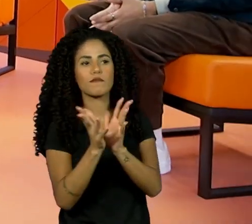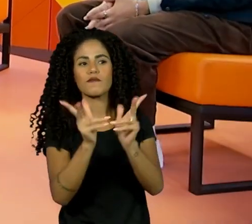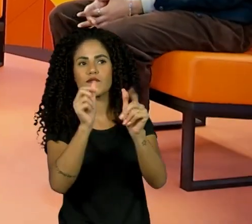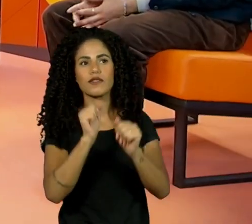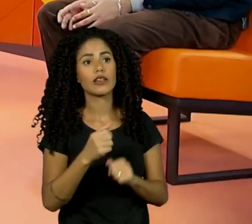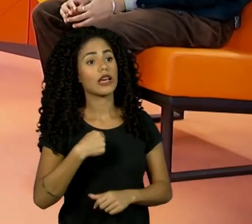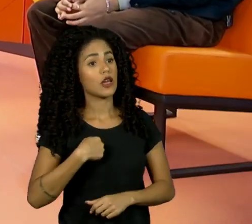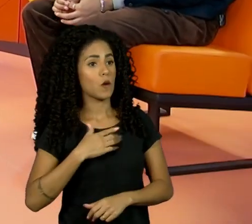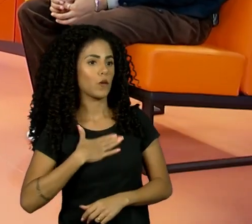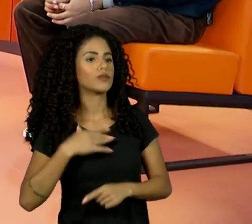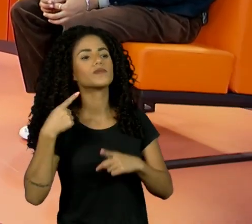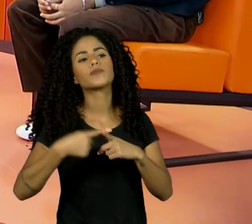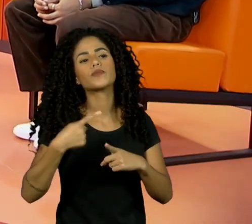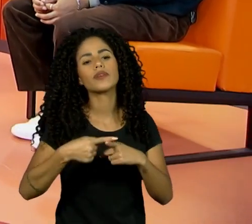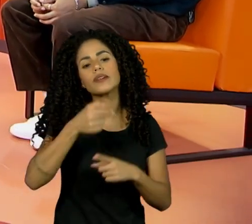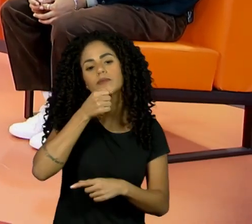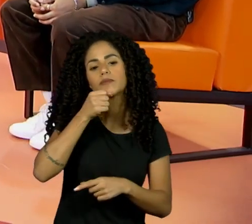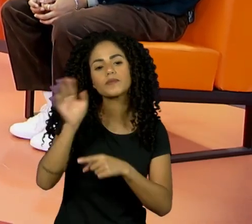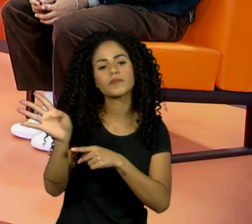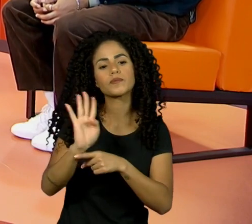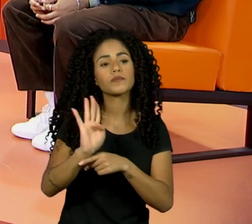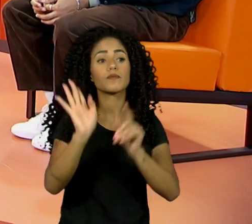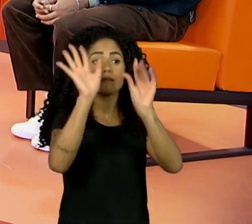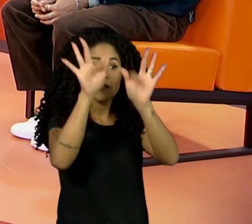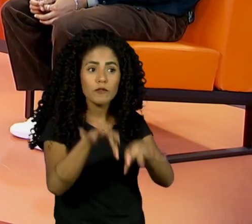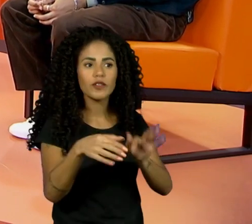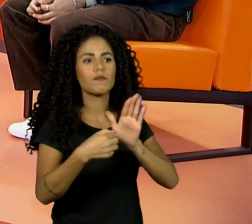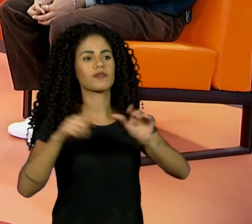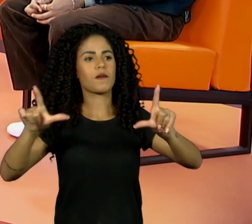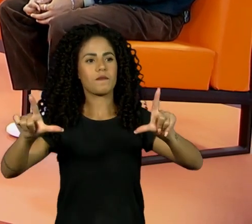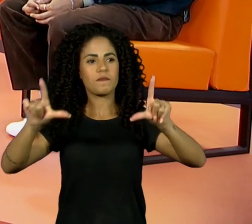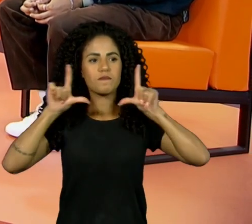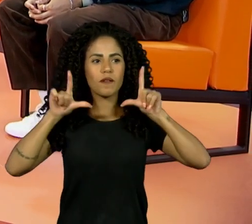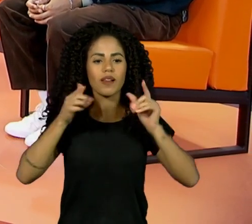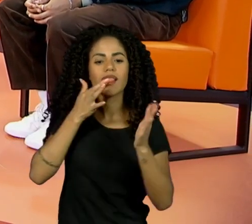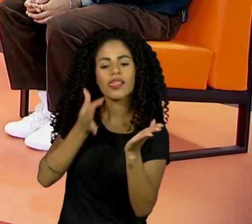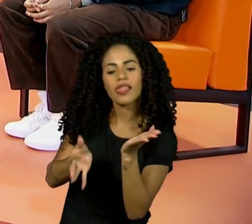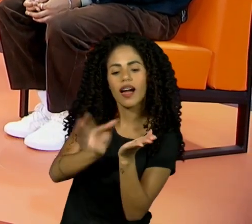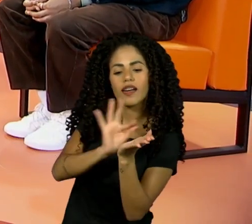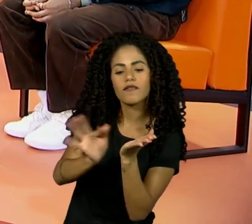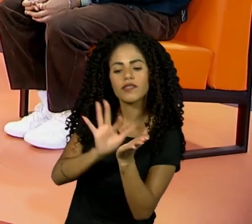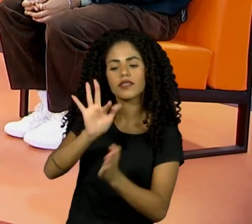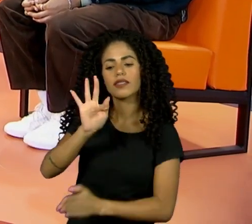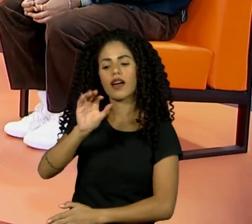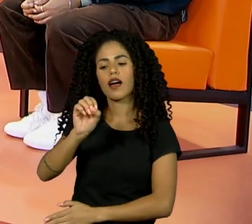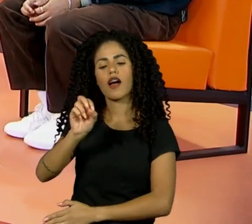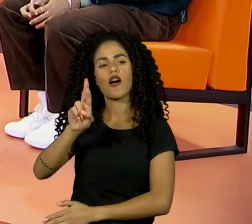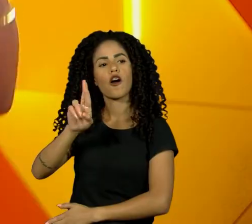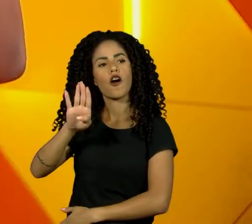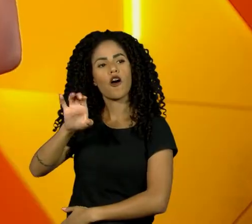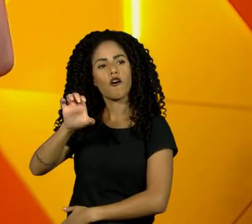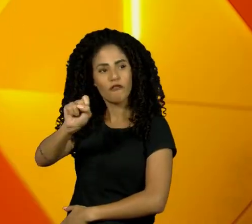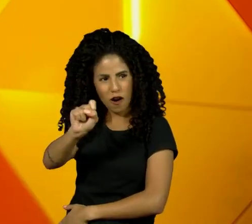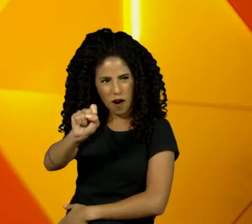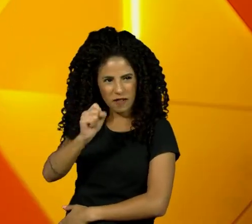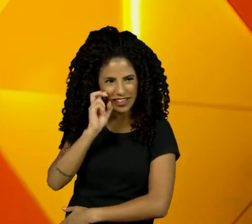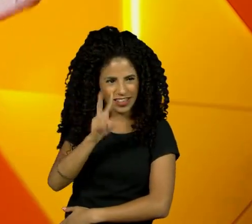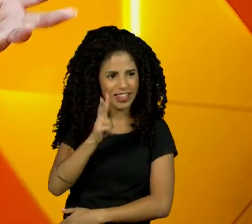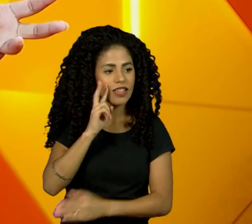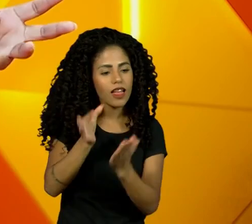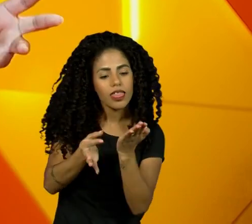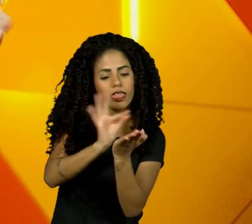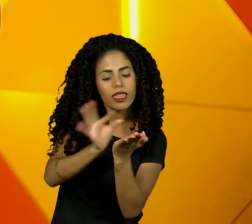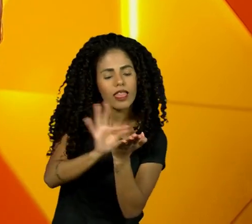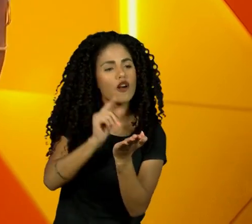Eu adorei que essa reportagem termina com essa capa da revista Forbes, que foi uma simulação que eles fizeram, né, fazendo